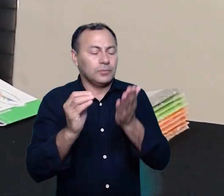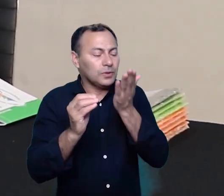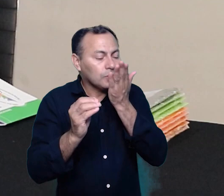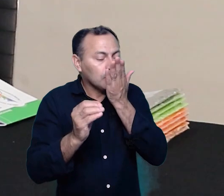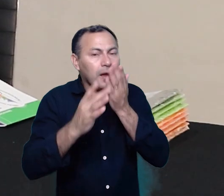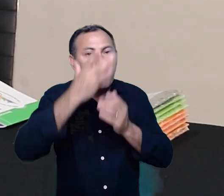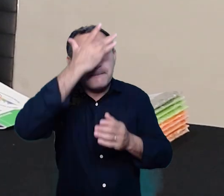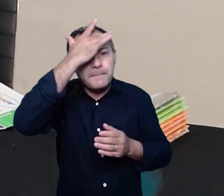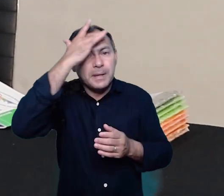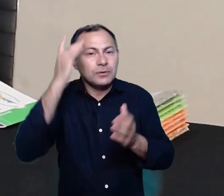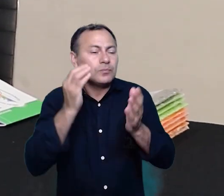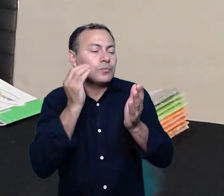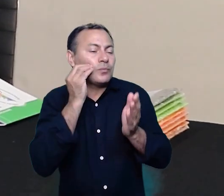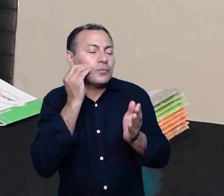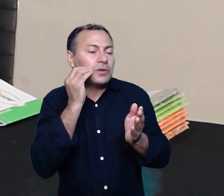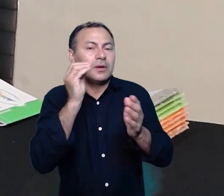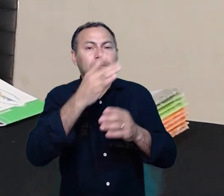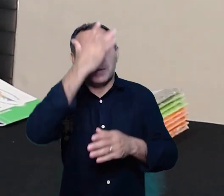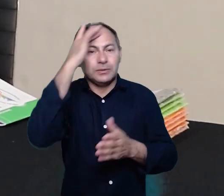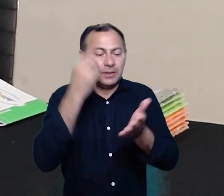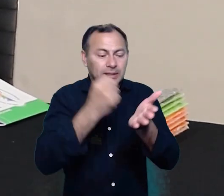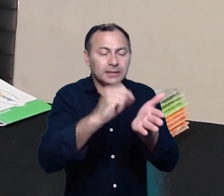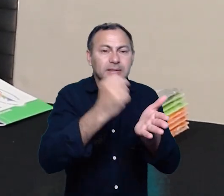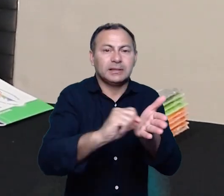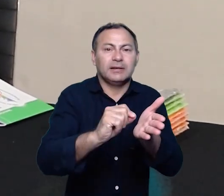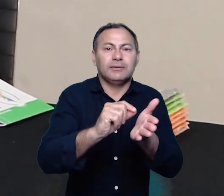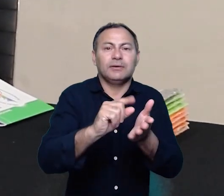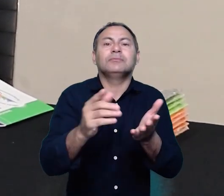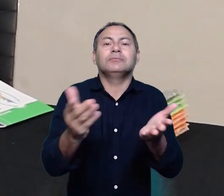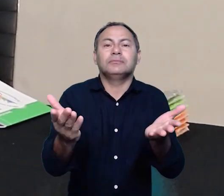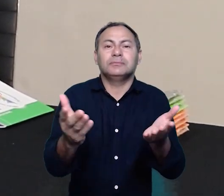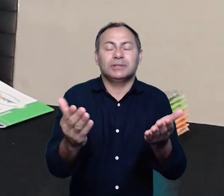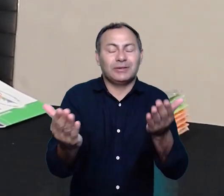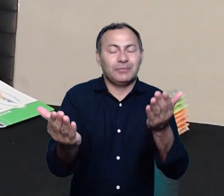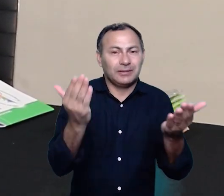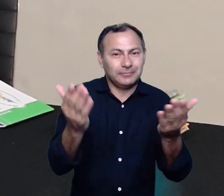Ou beijou a pessoa que escreveu?